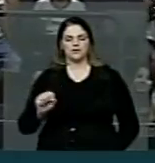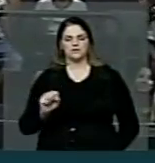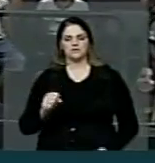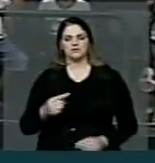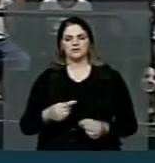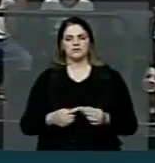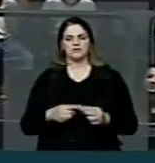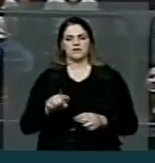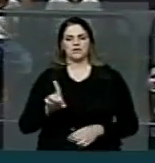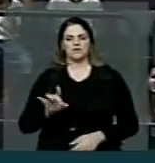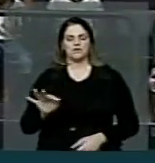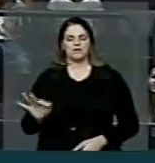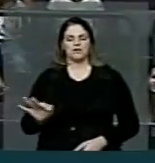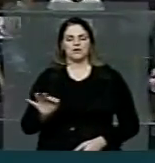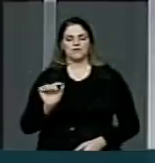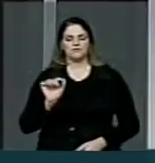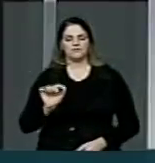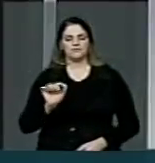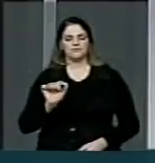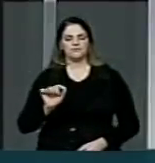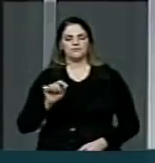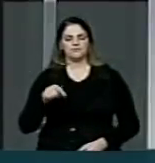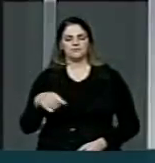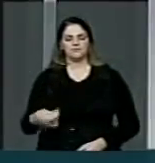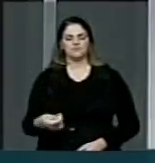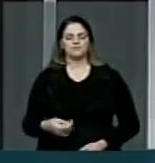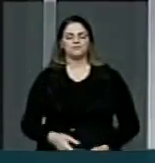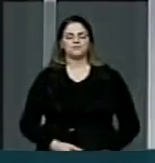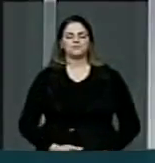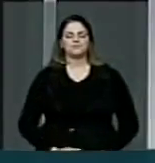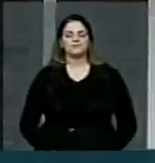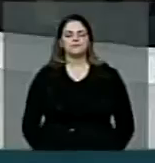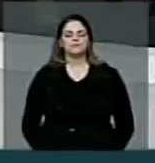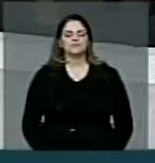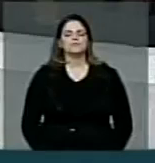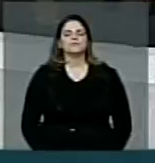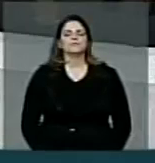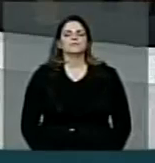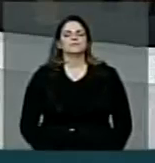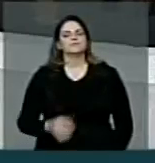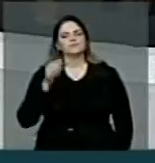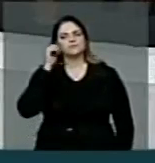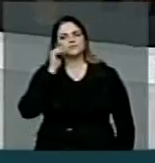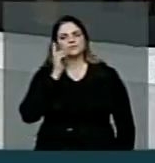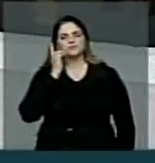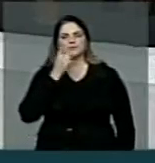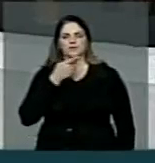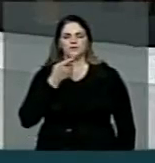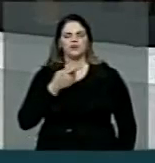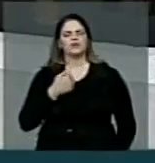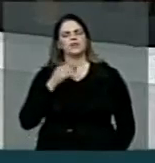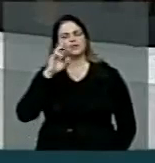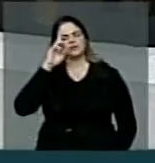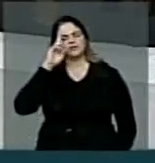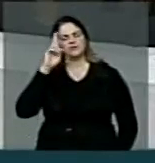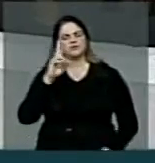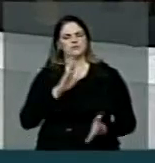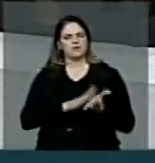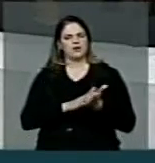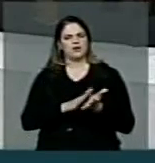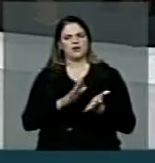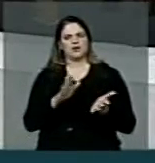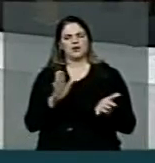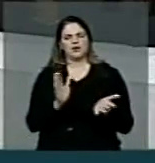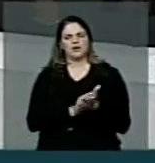meio. Deputada, com muito prazer vou ouvir a Vossa Excelência. Deputado Onofre, eu quero primeiro parabenizá-lo por